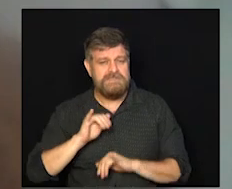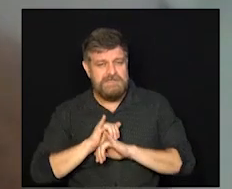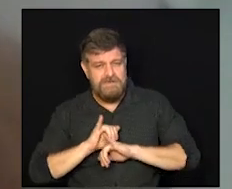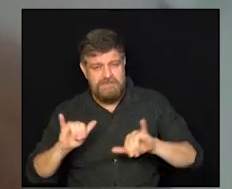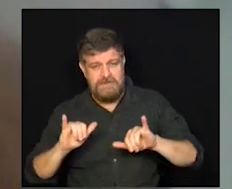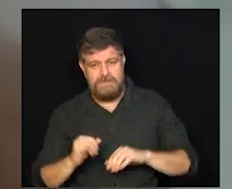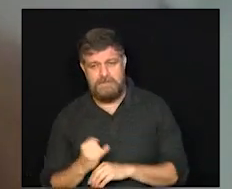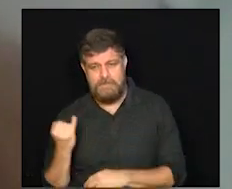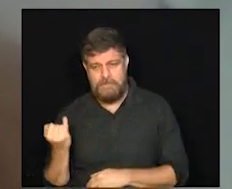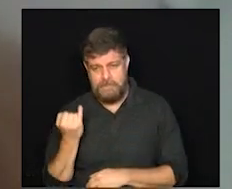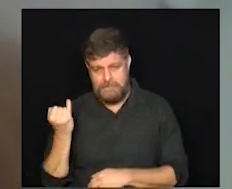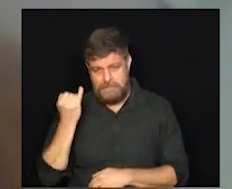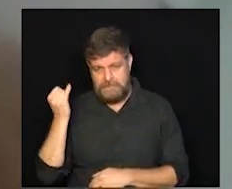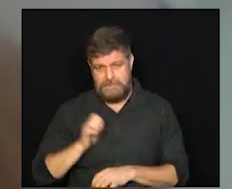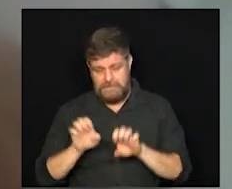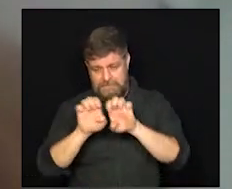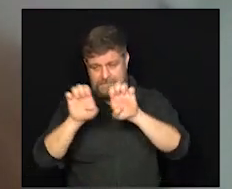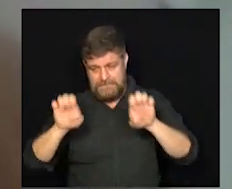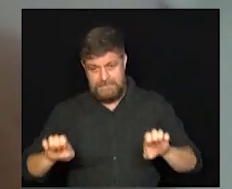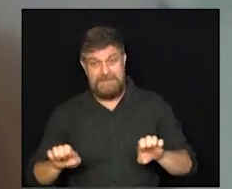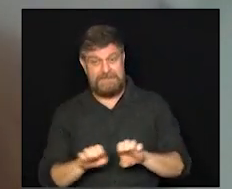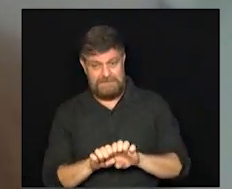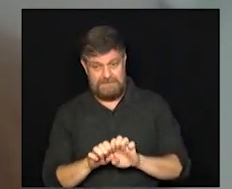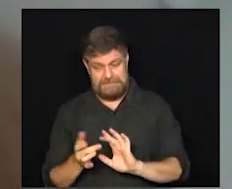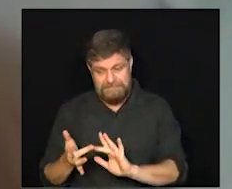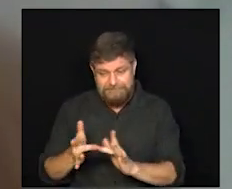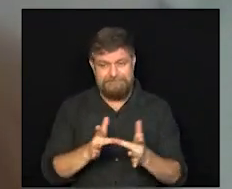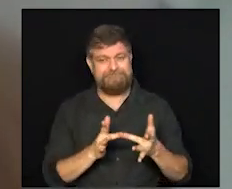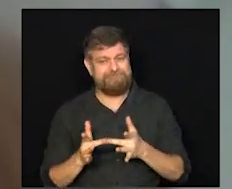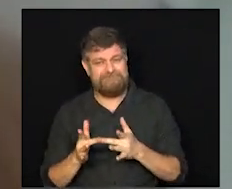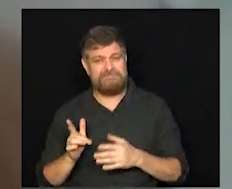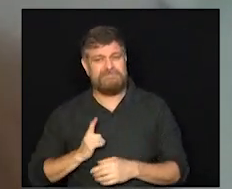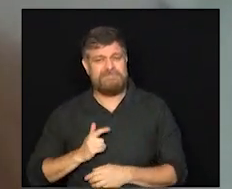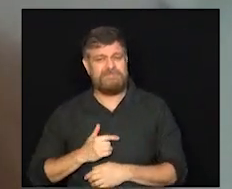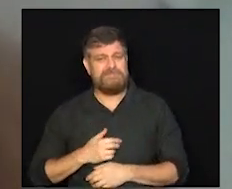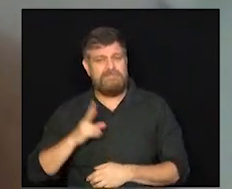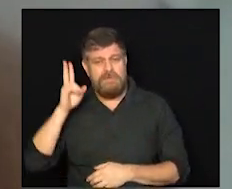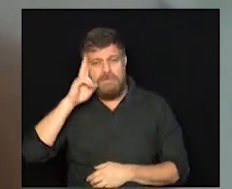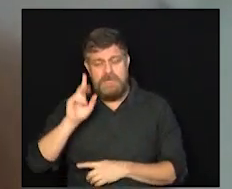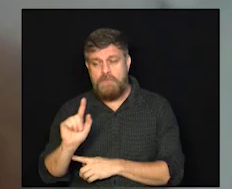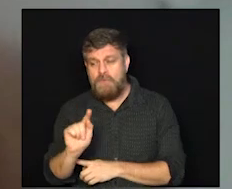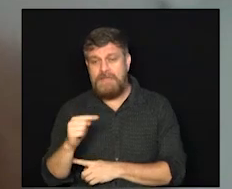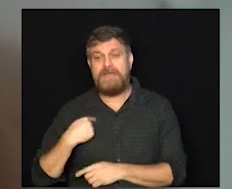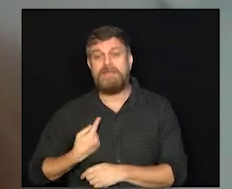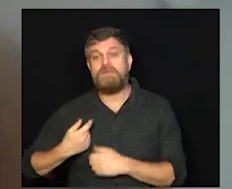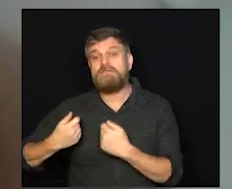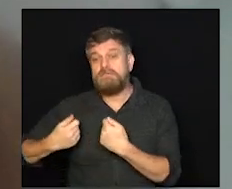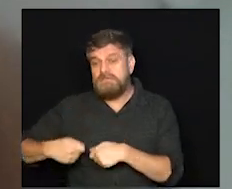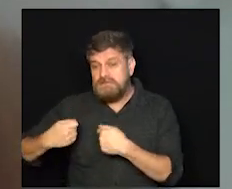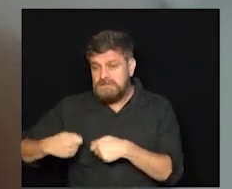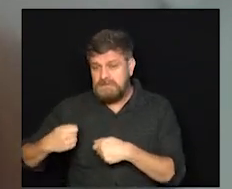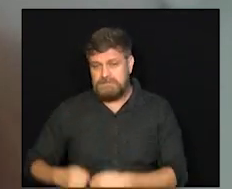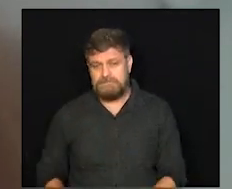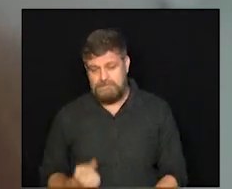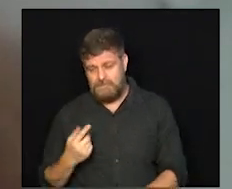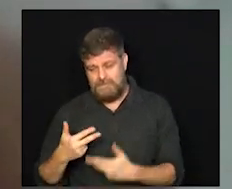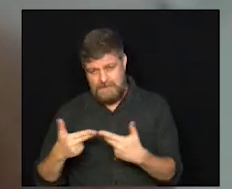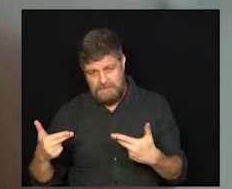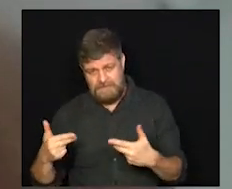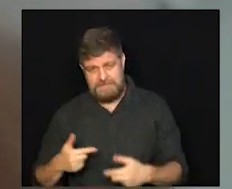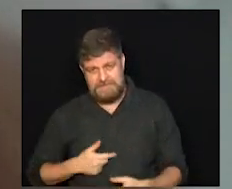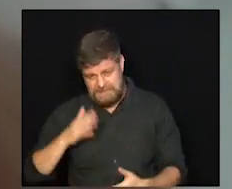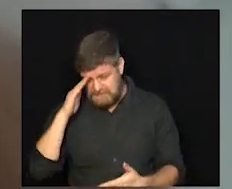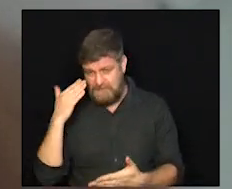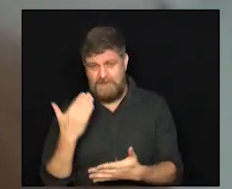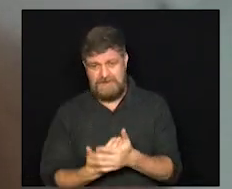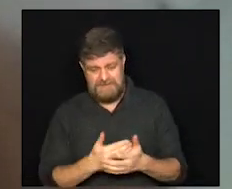importância de termos infraestruturas inteligentes, não é? Mas eu destaco uma coisa que nós precisamos levar à frente. Eu acredito muito nesse trabalho